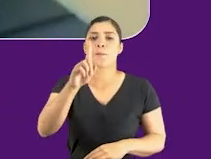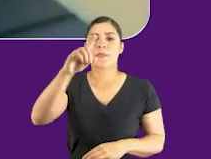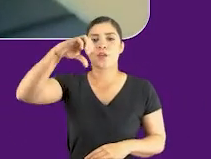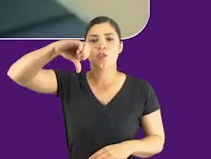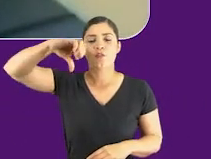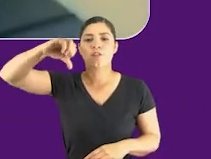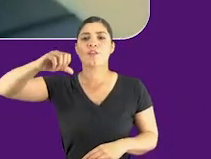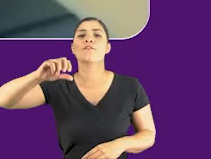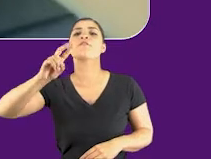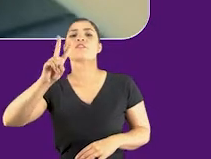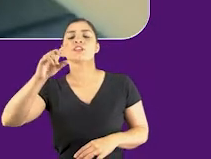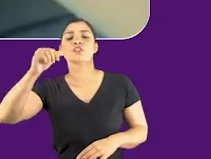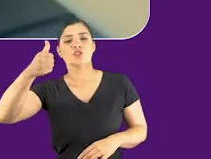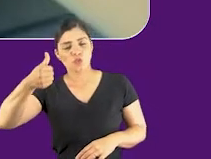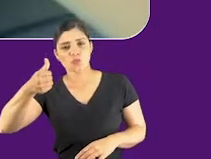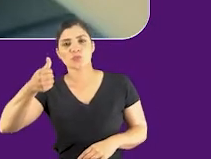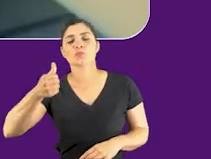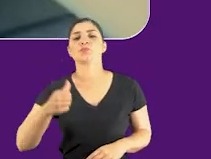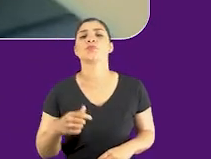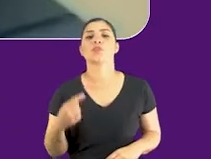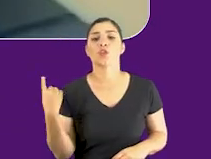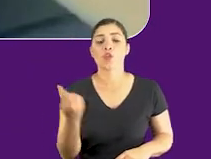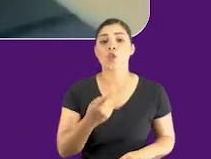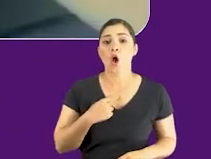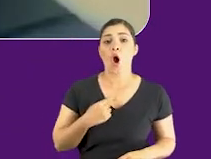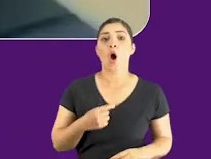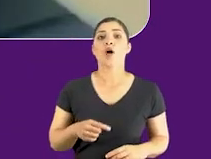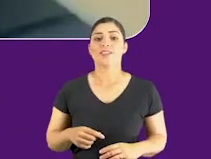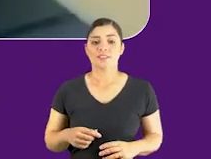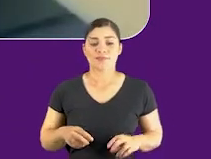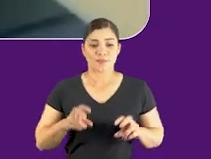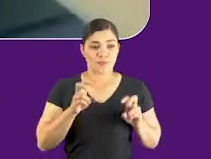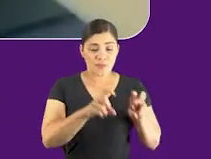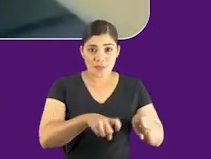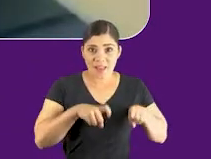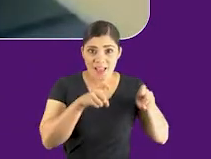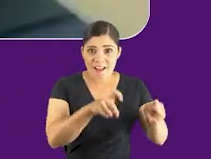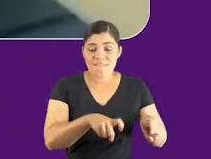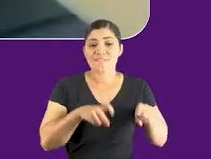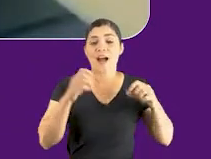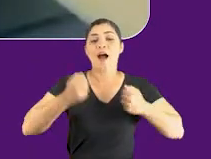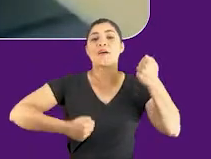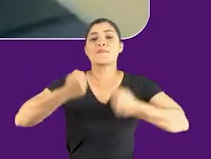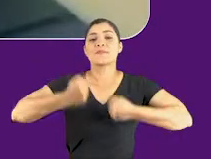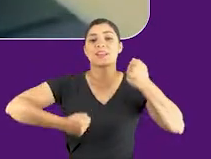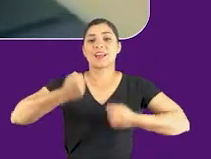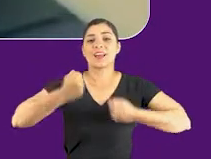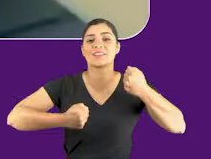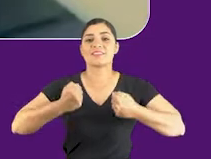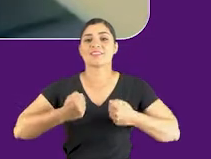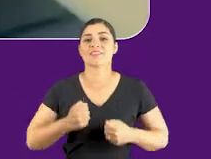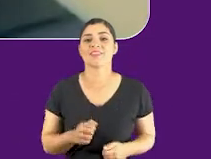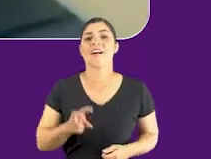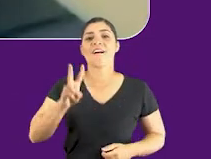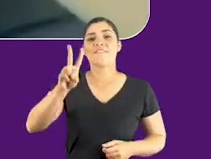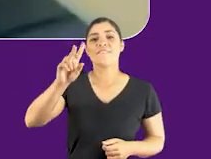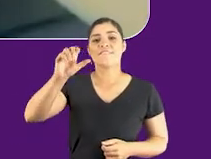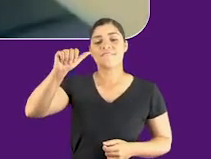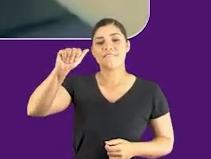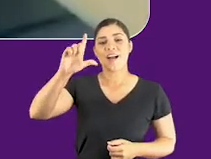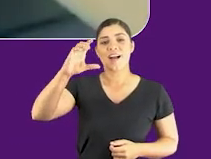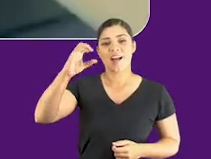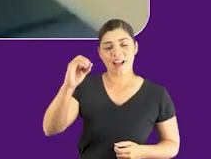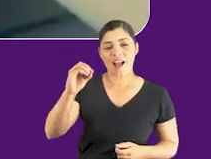a nossa primeira fábrica em Araras Nós escolhemos Araras porque as vacas estavam lá bom E nós queremos estar mais